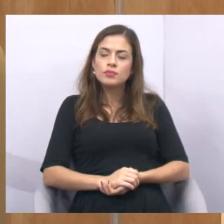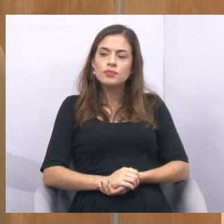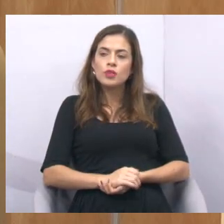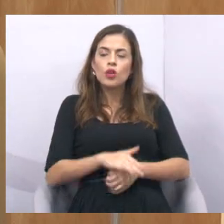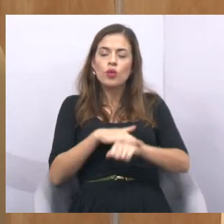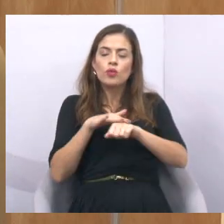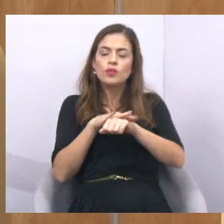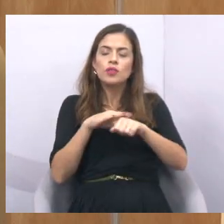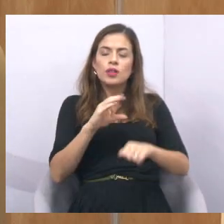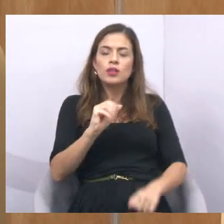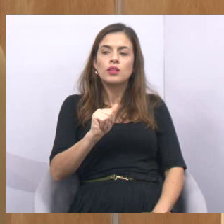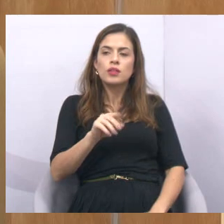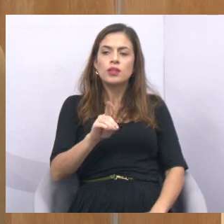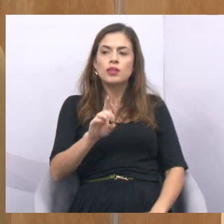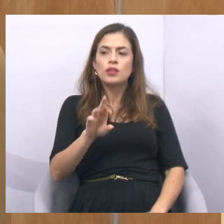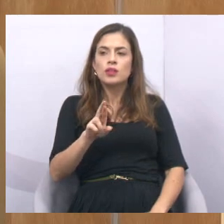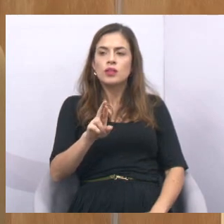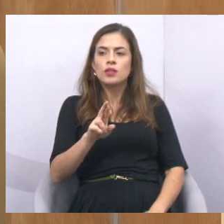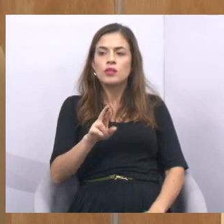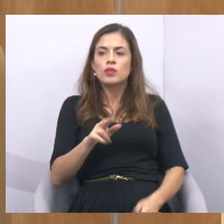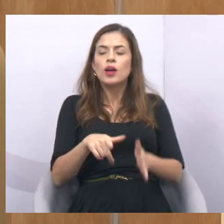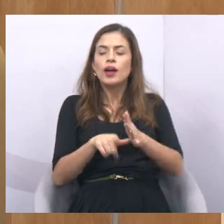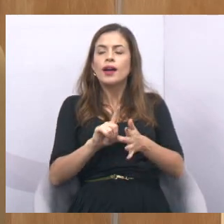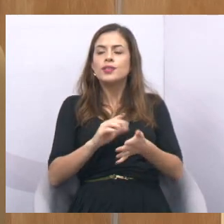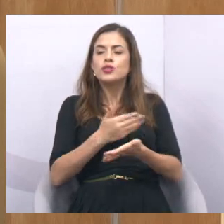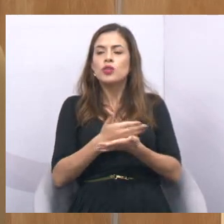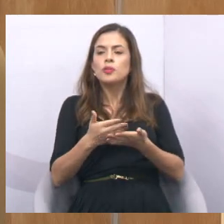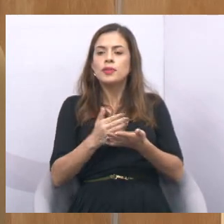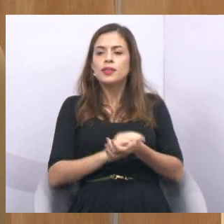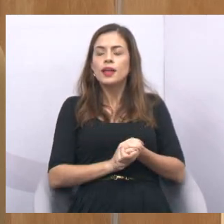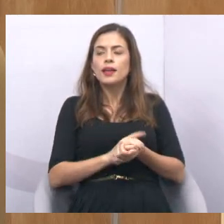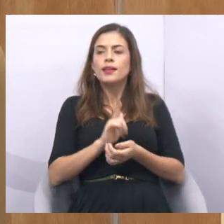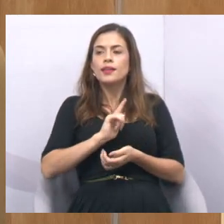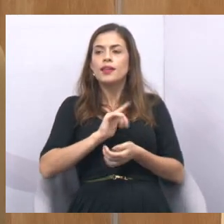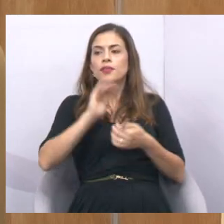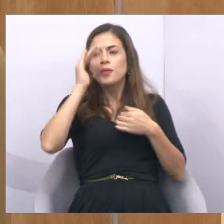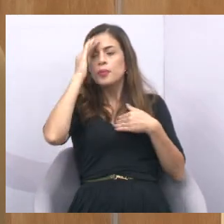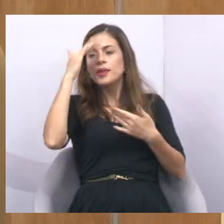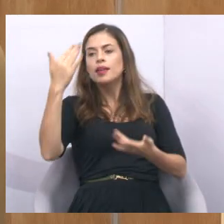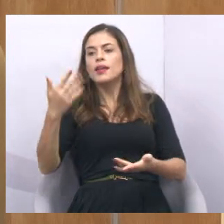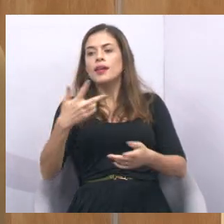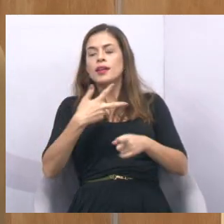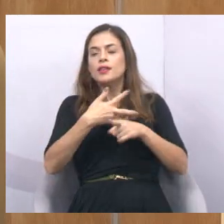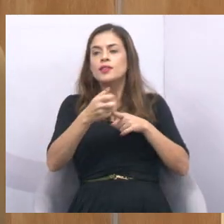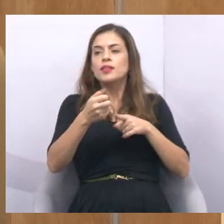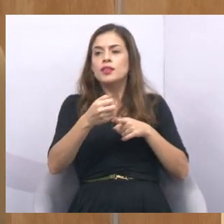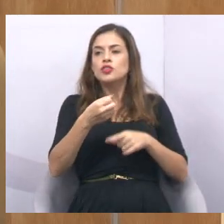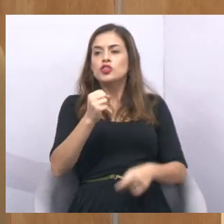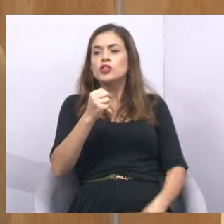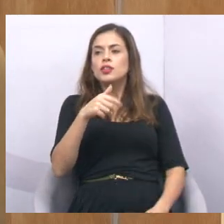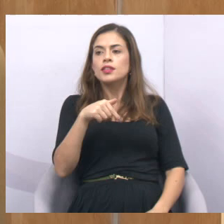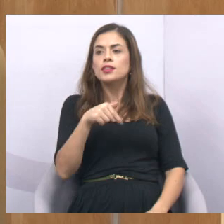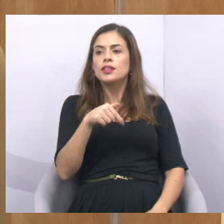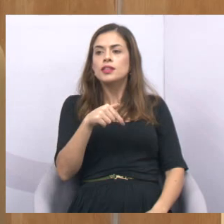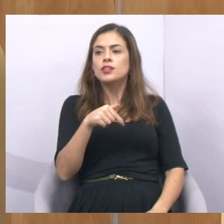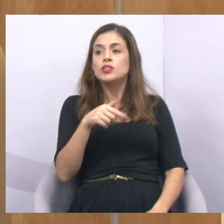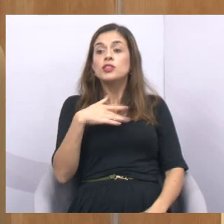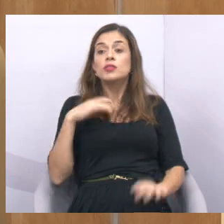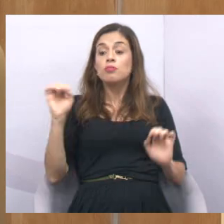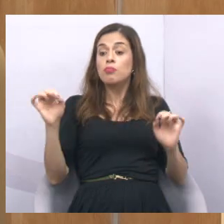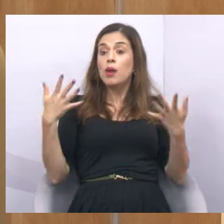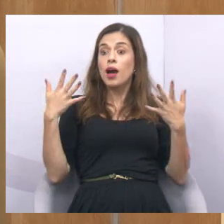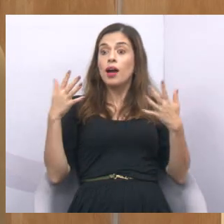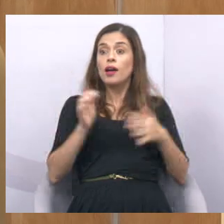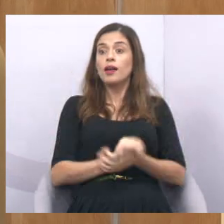início da cerimônia, em que teve uma homenagem aos campeões de 87, e eu fiquei surpreso,